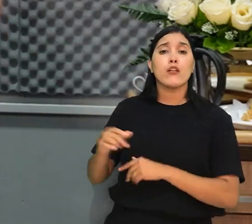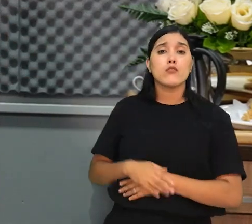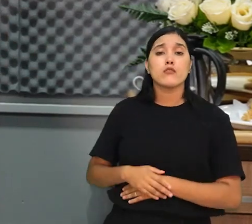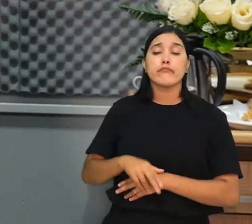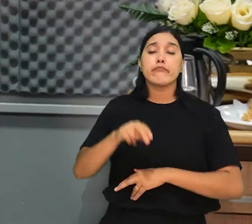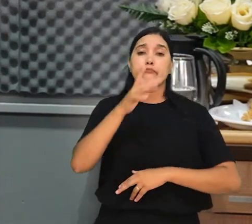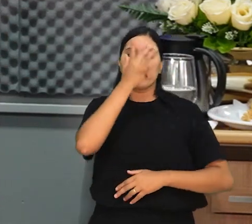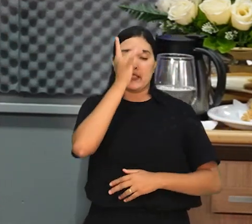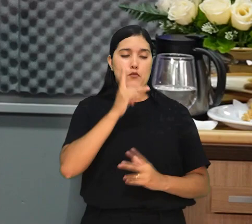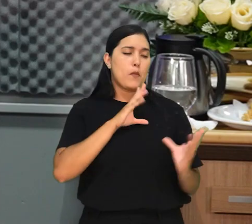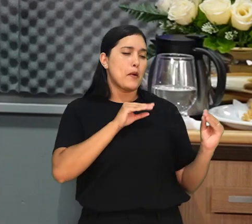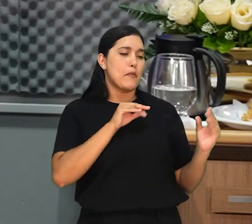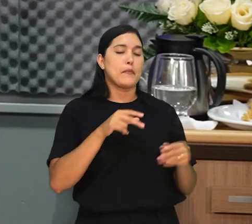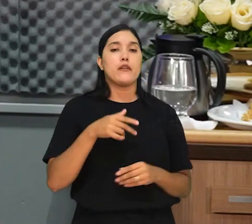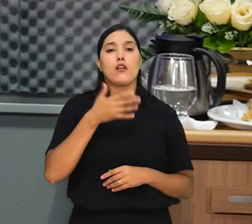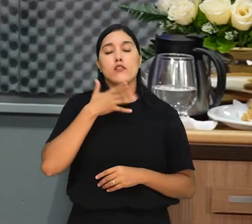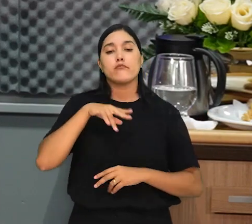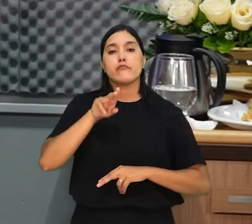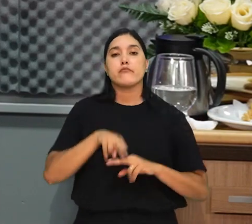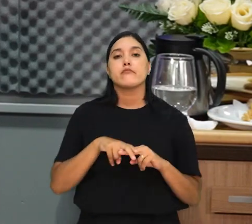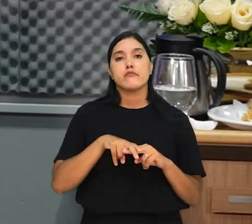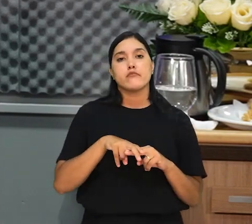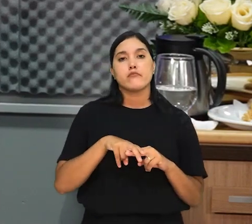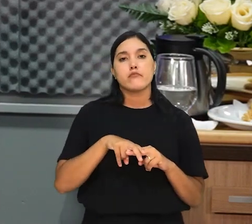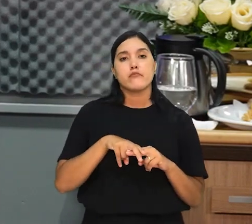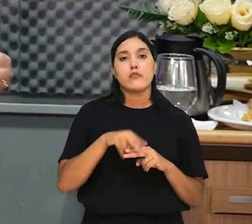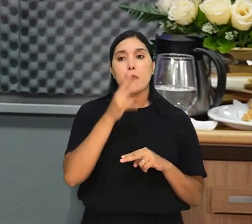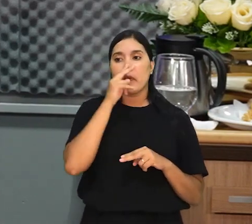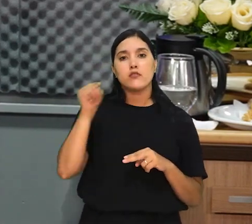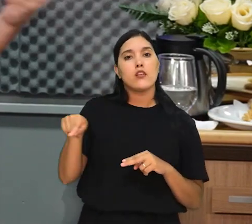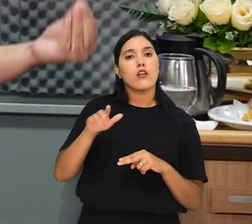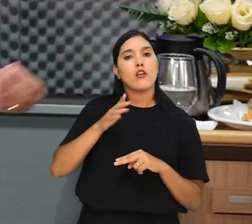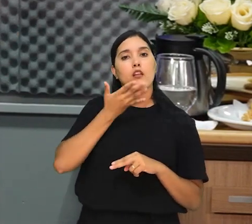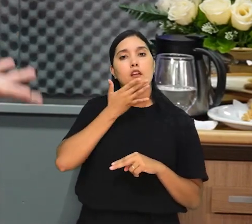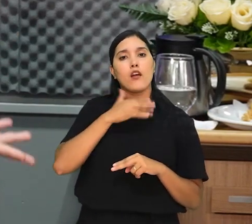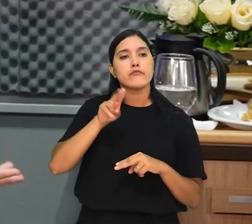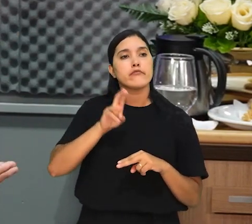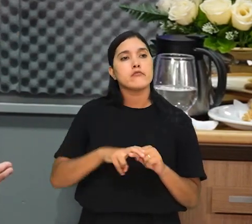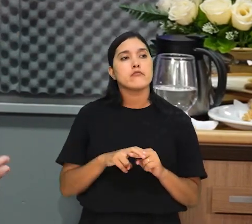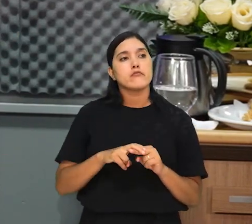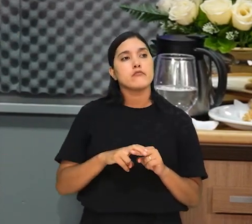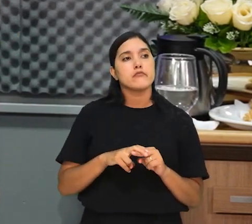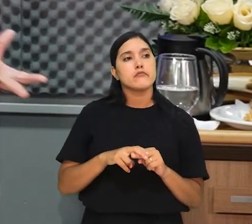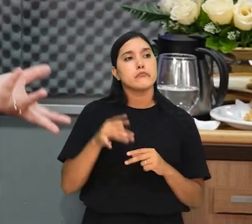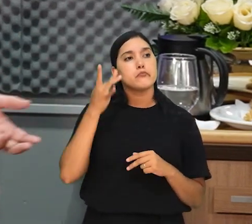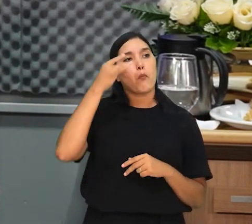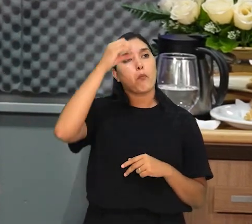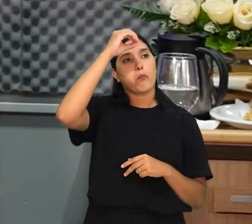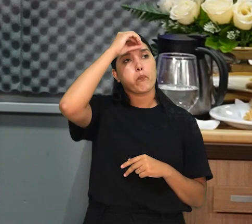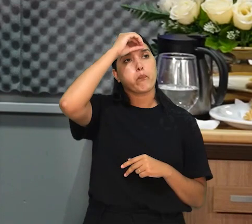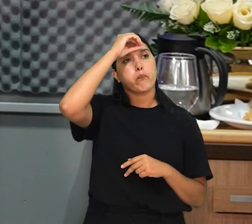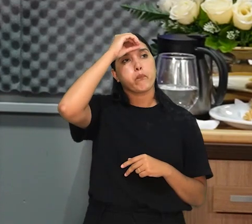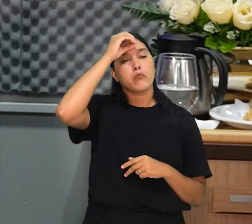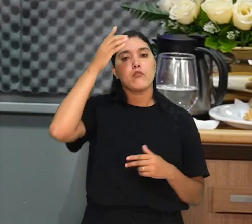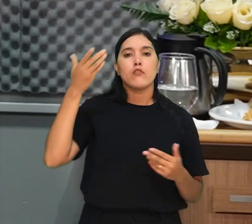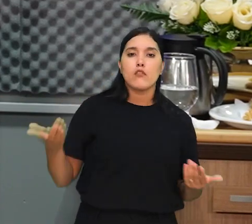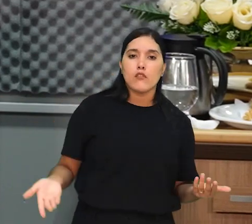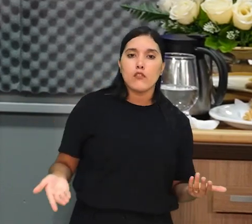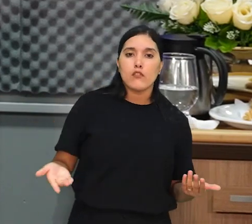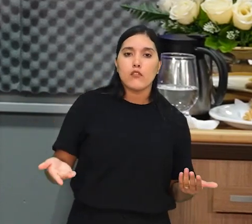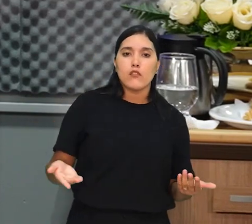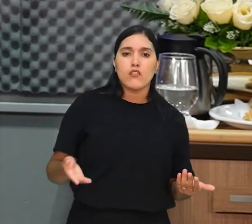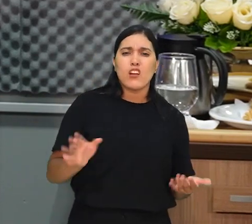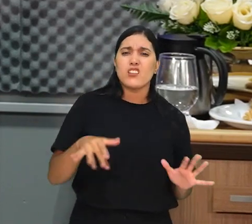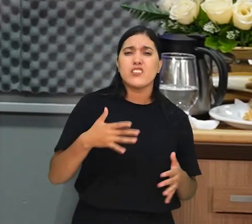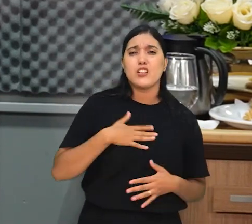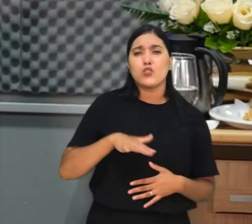gente conversando aqui, ele ali, como se fosse uma criança que a mãe precisa falar o que está acontecendo, o que ele está sentindo, e aí ele ficava